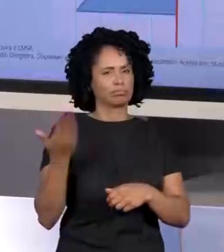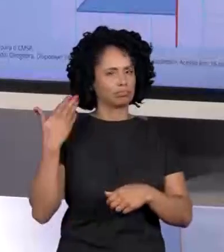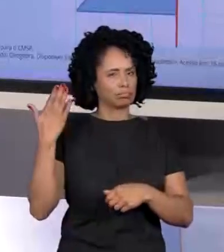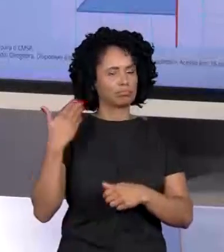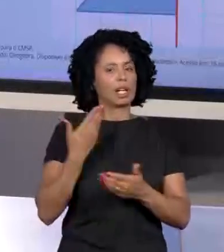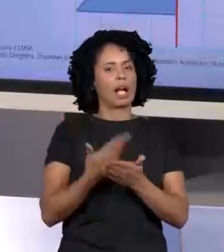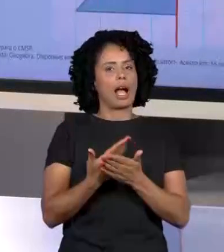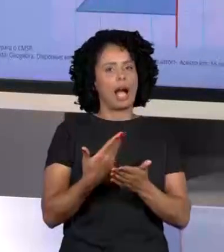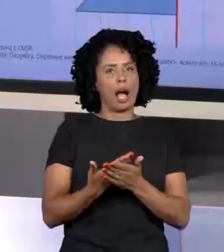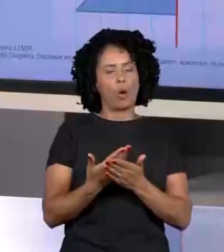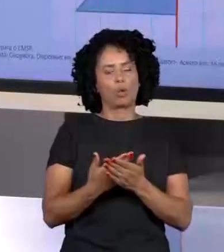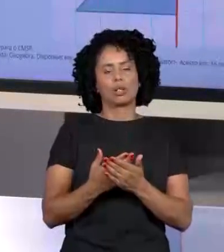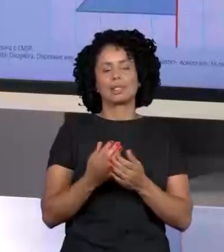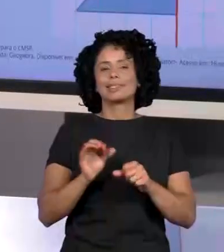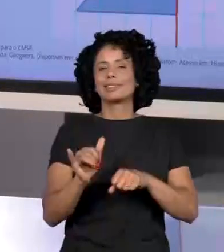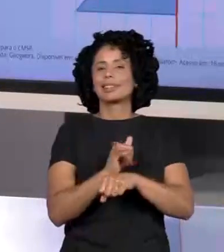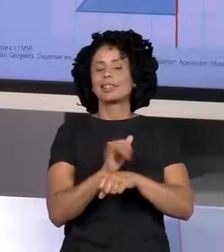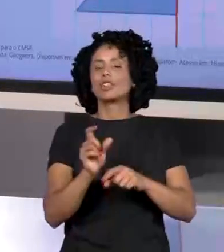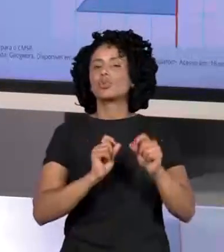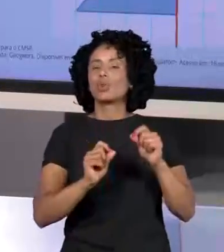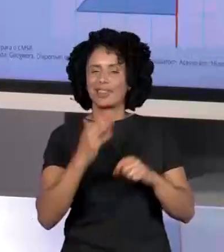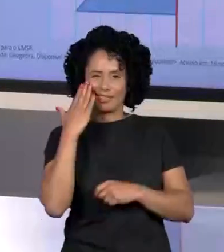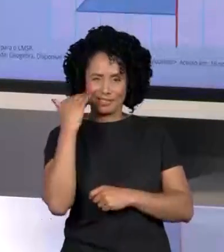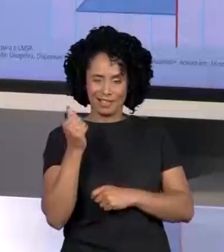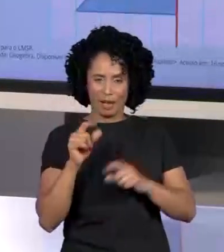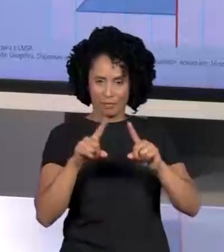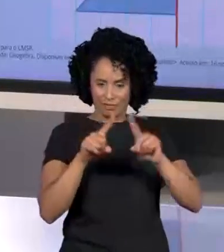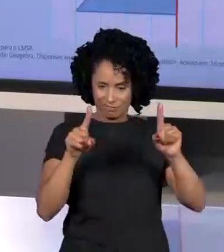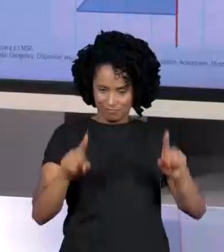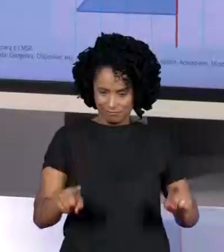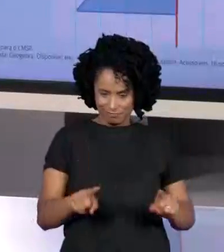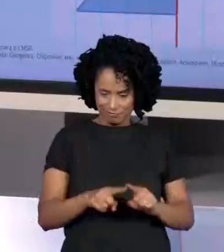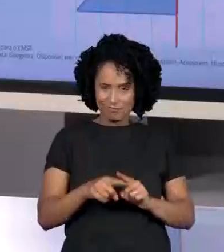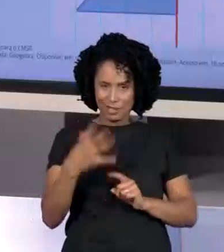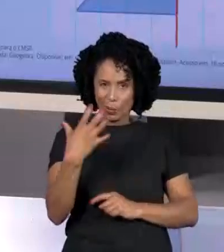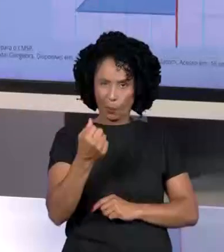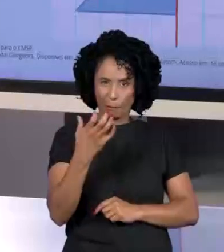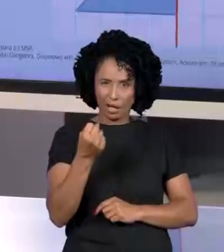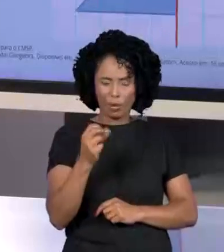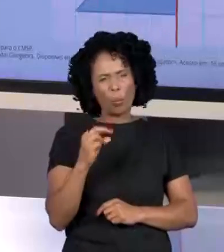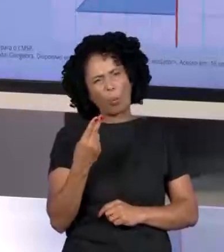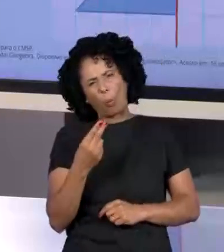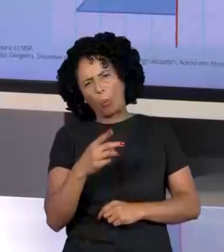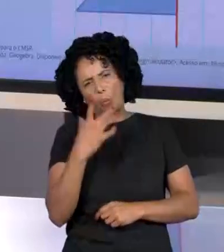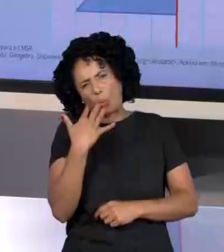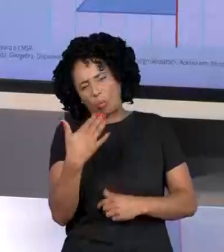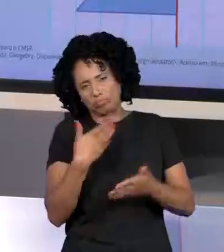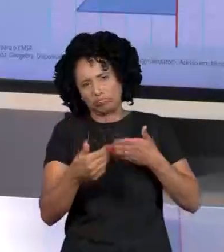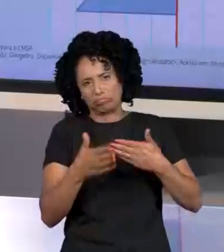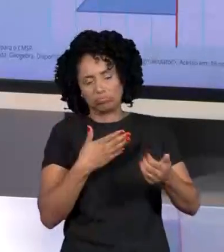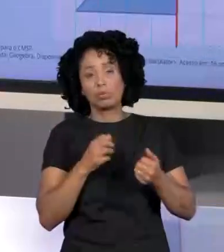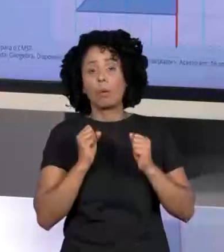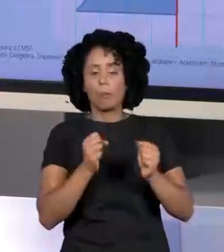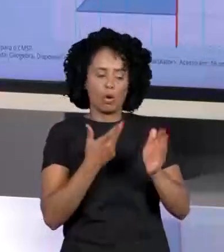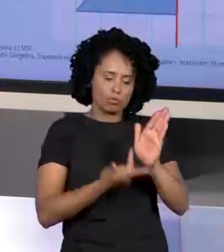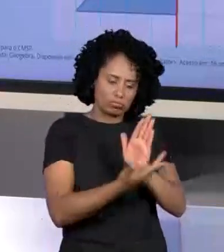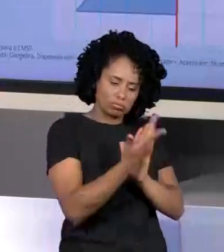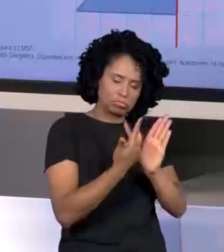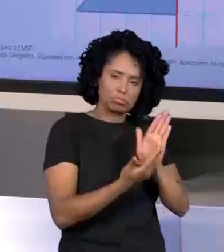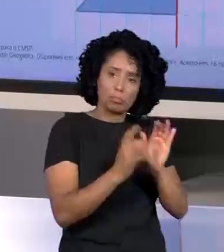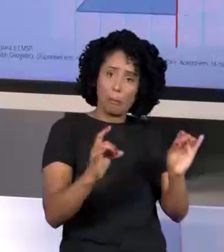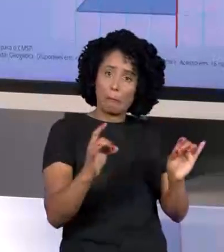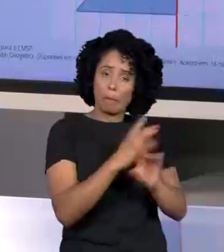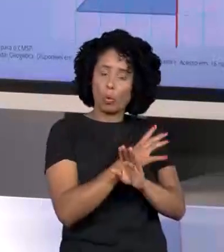que era dobrar uma folha de sulfite ao meio, olha só, fazer um desenho e recortar para